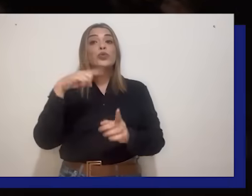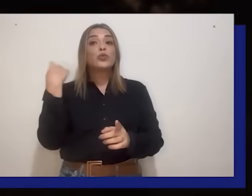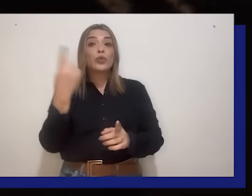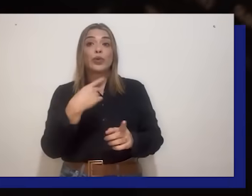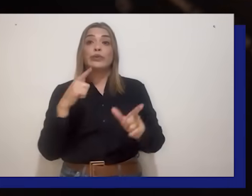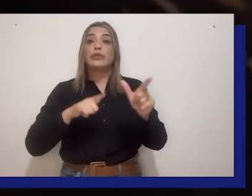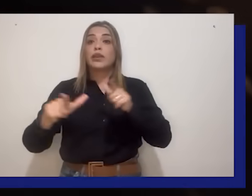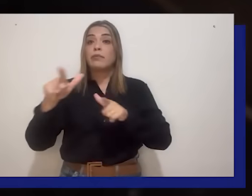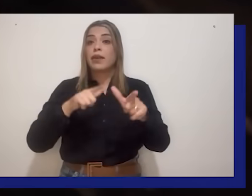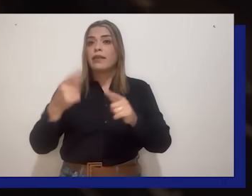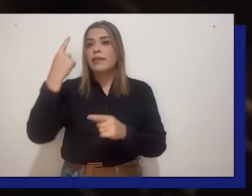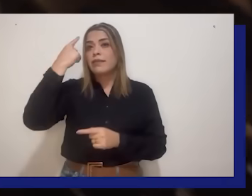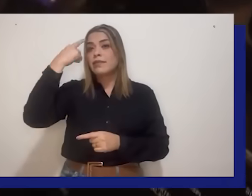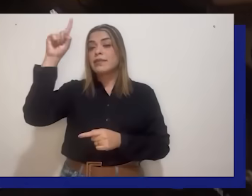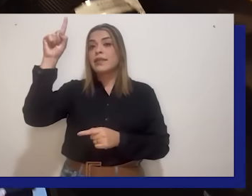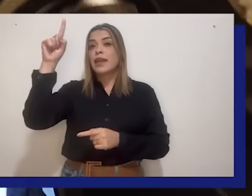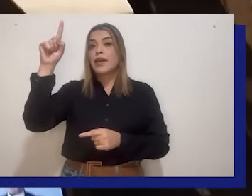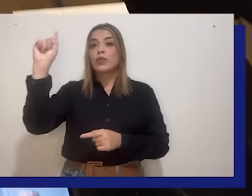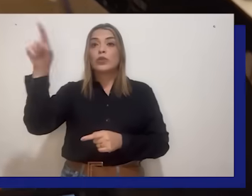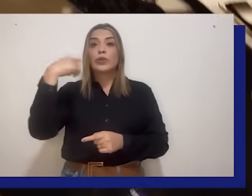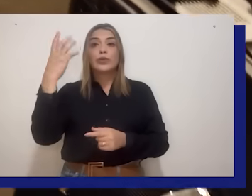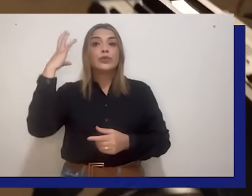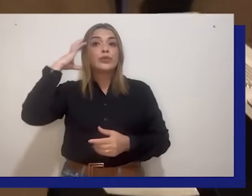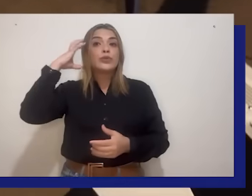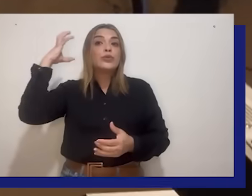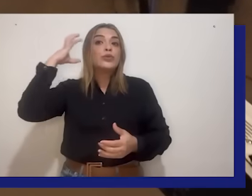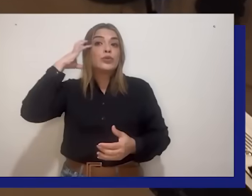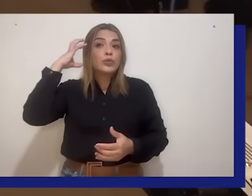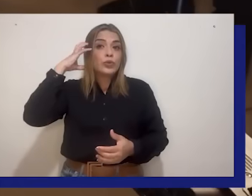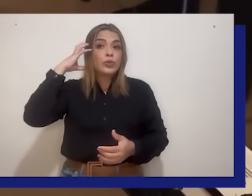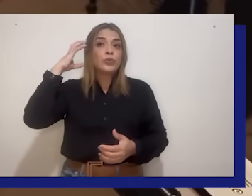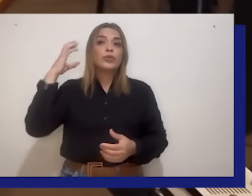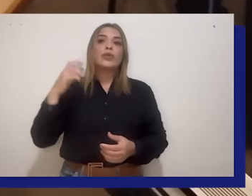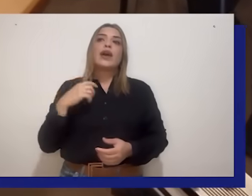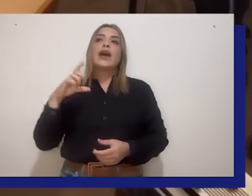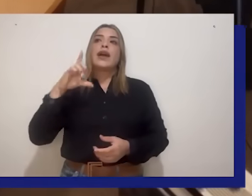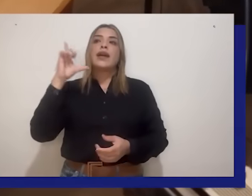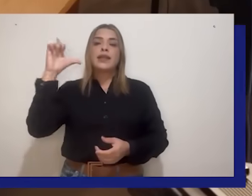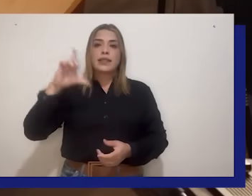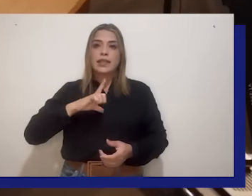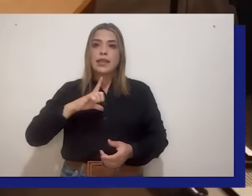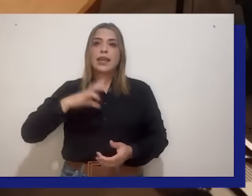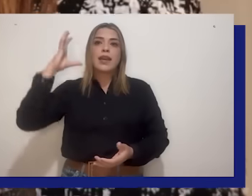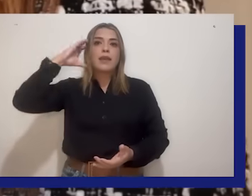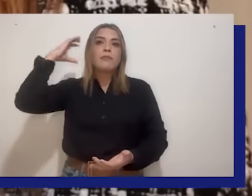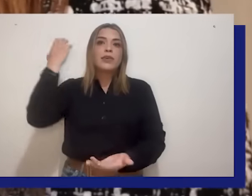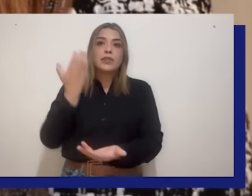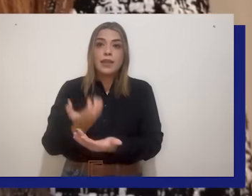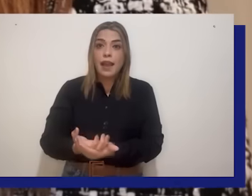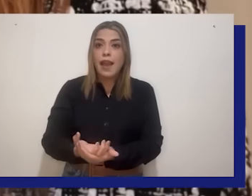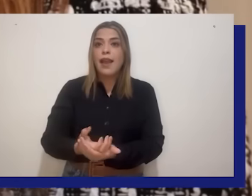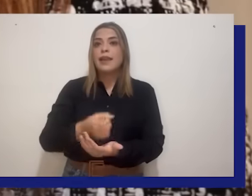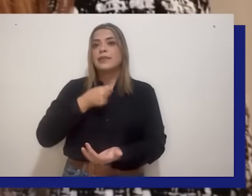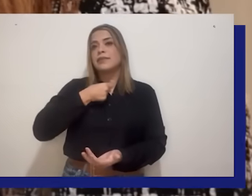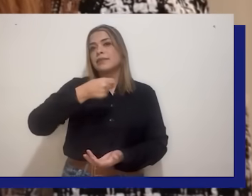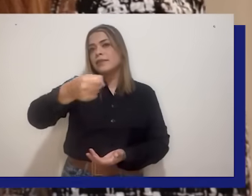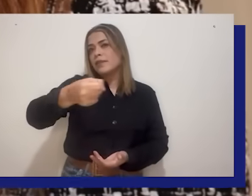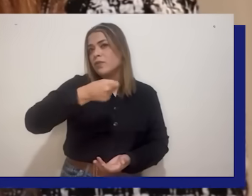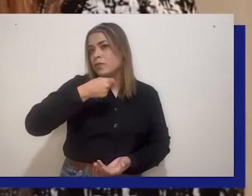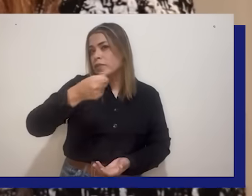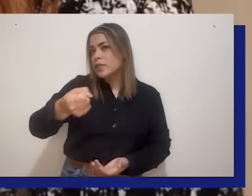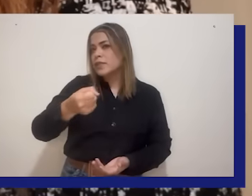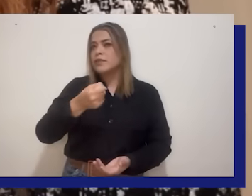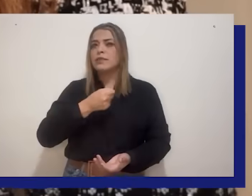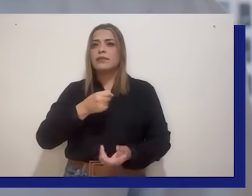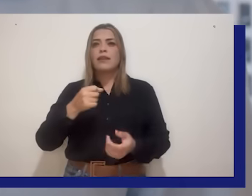ideia aqui do nosso estúdio são gravações de podcasts, entrevistas, um bate-papo leve